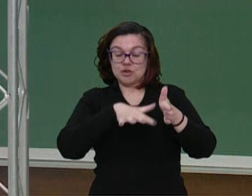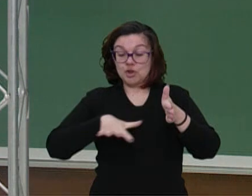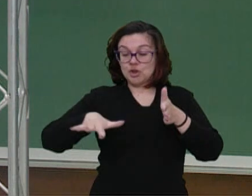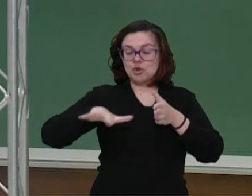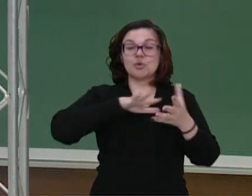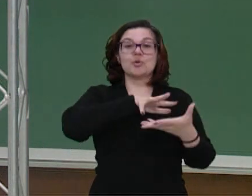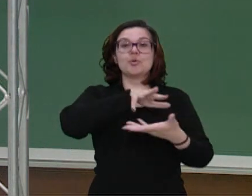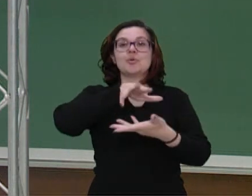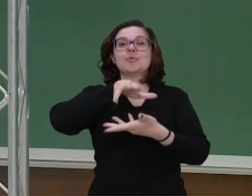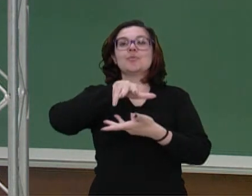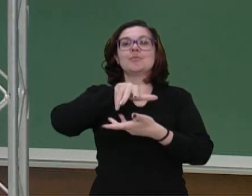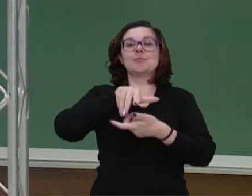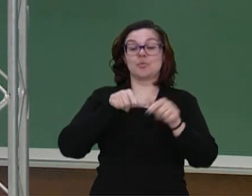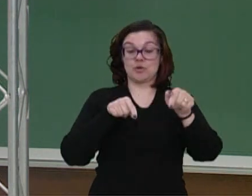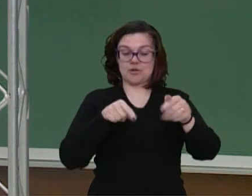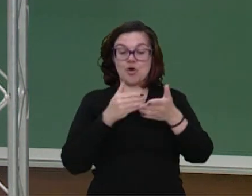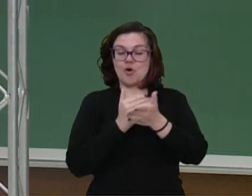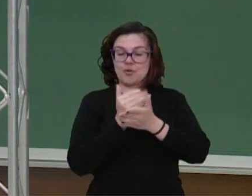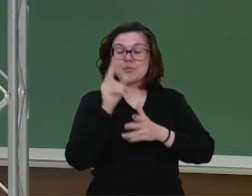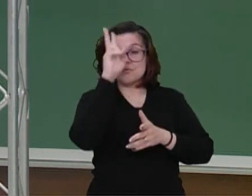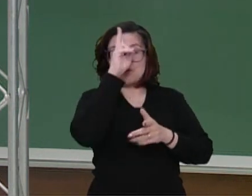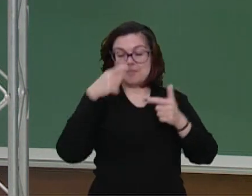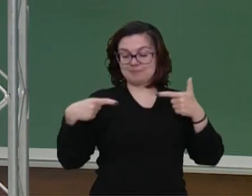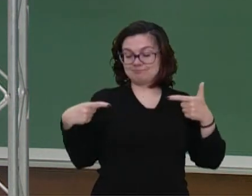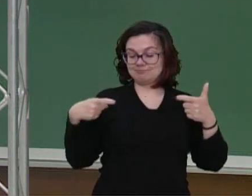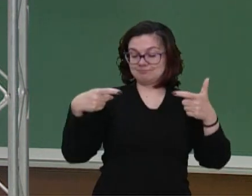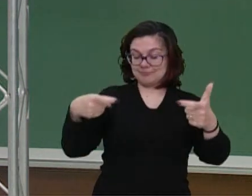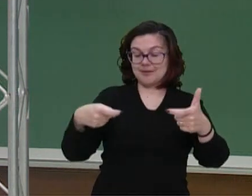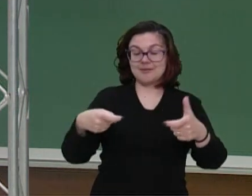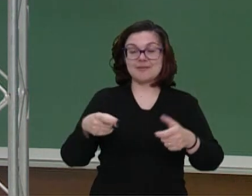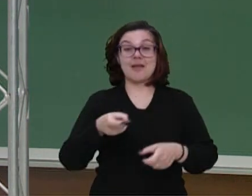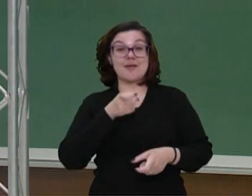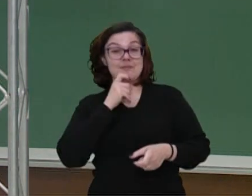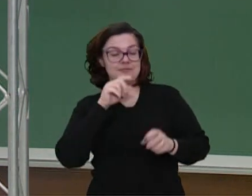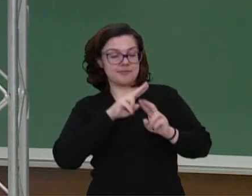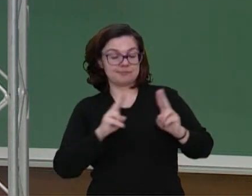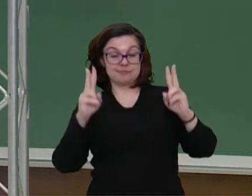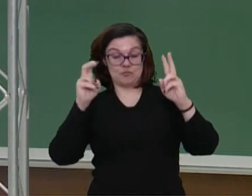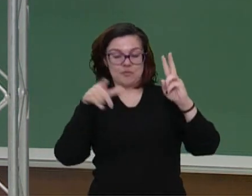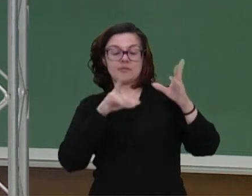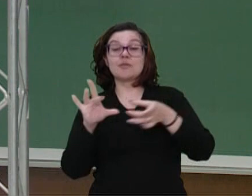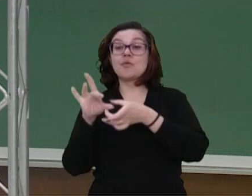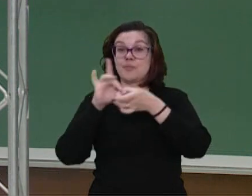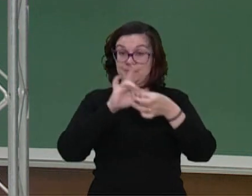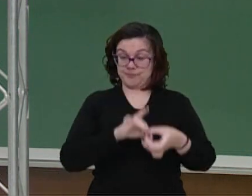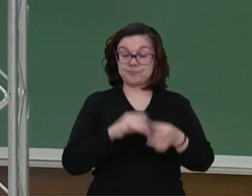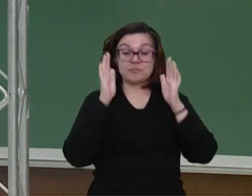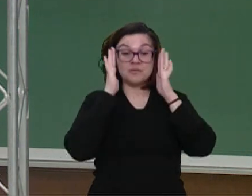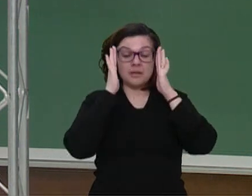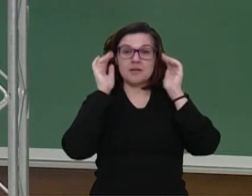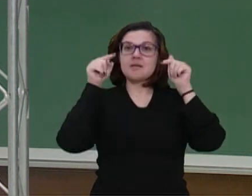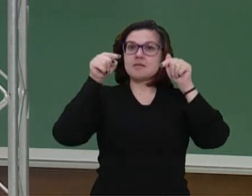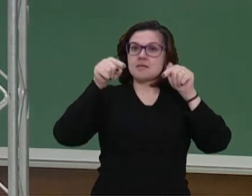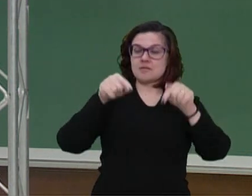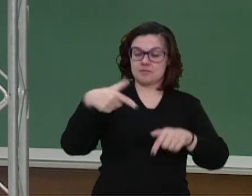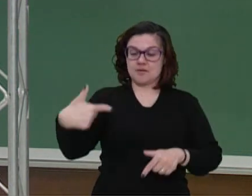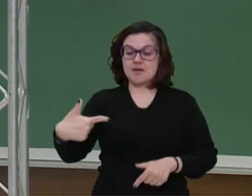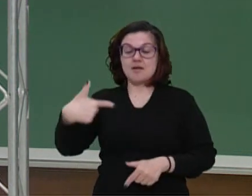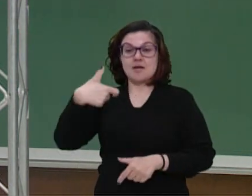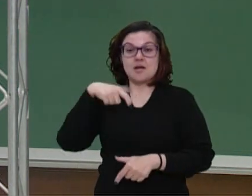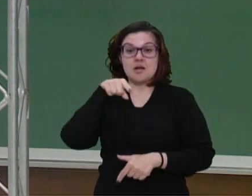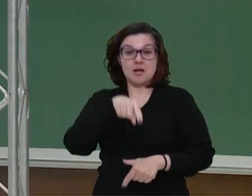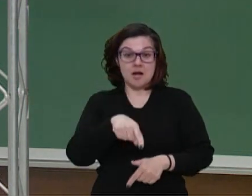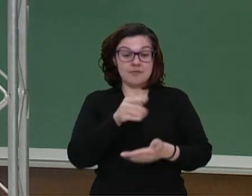do mundo, período da Guerra Fria, não se esqueça, ainda estamos inseridos nesse contexto. O Vargas, como o professor dizia,